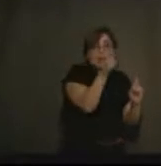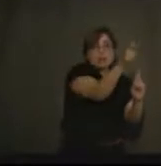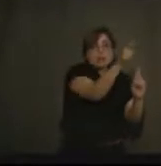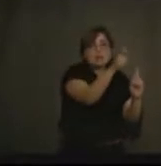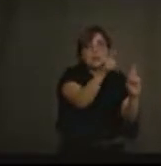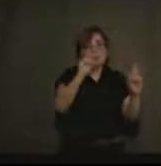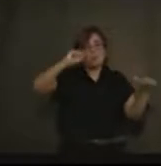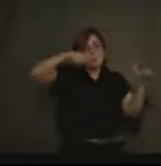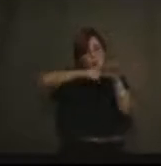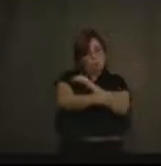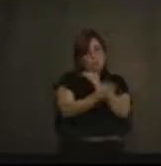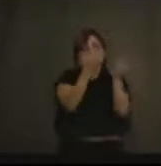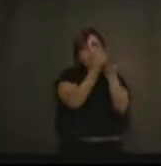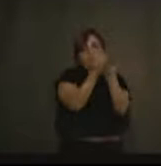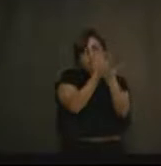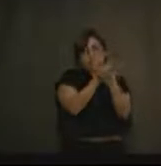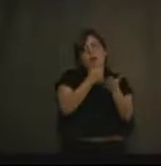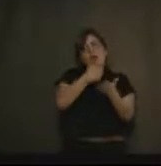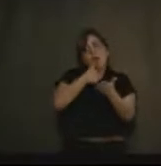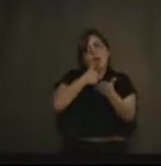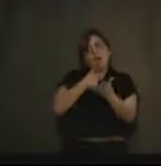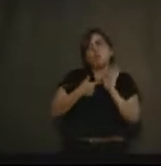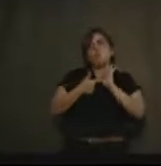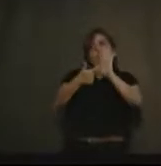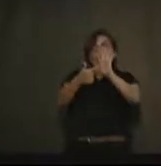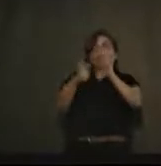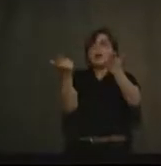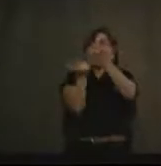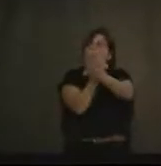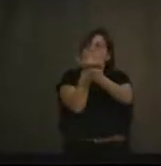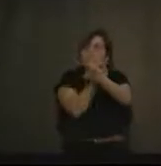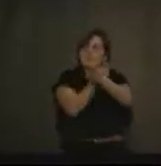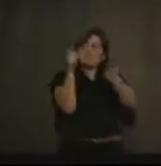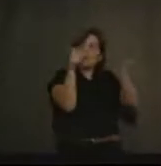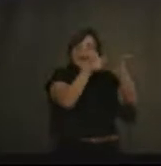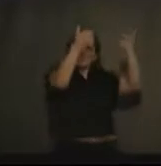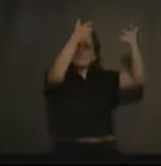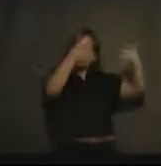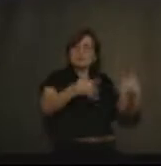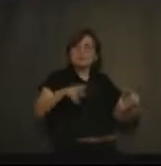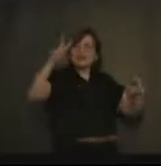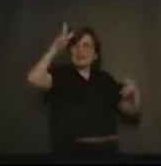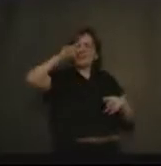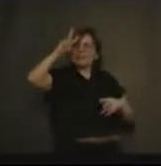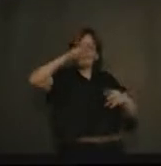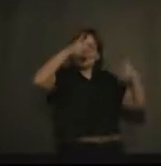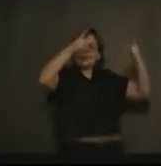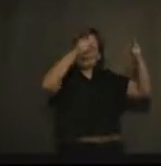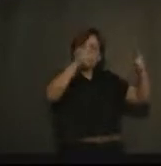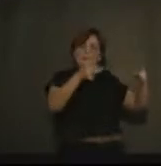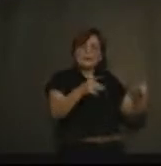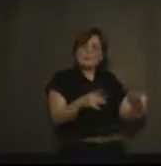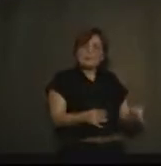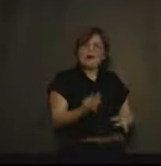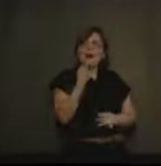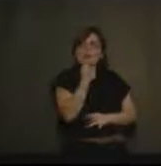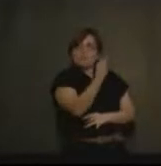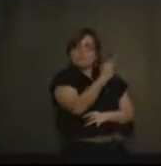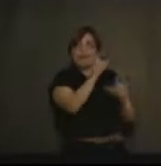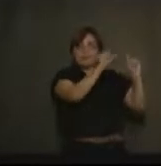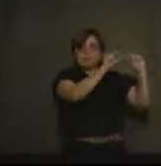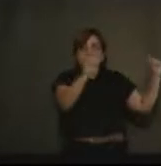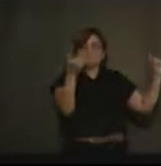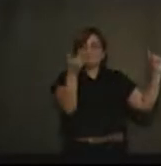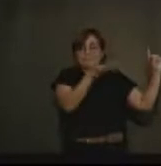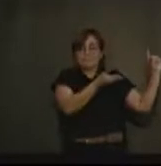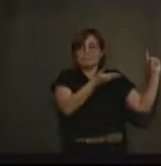questões. Eu mencionei que há um livro que conta essa história com todo detalhe, se chama Poincaré and the Discovery of Chaos,